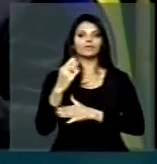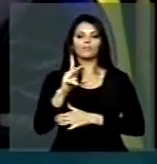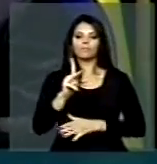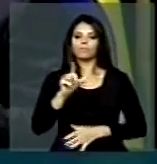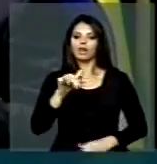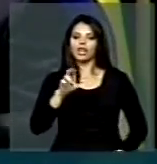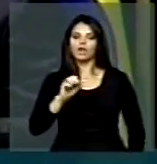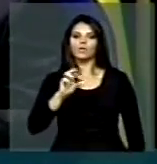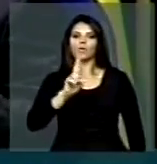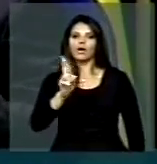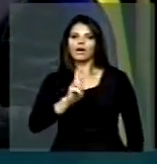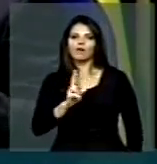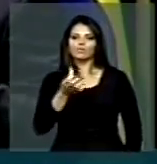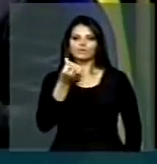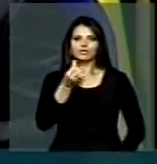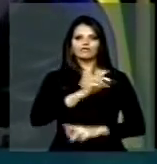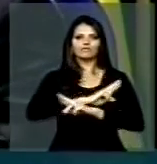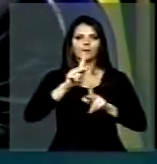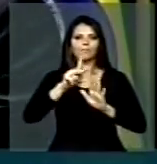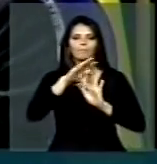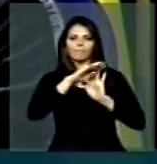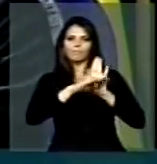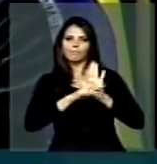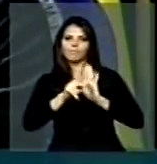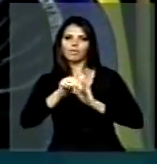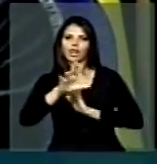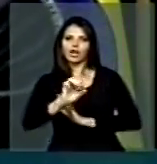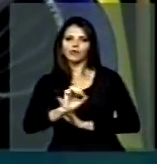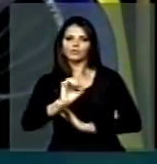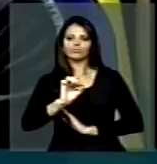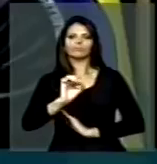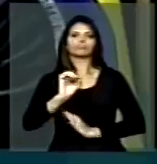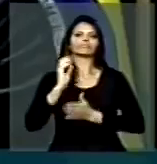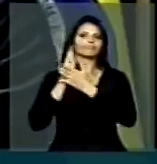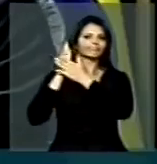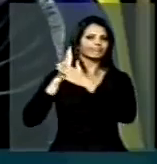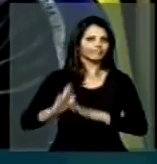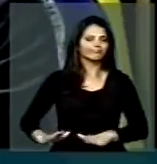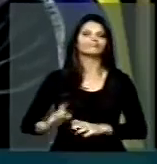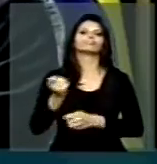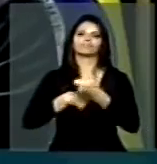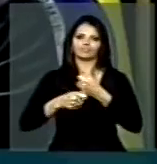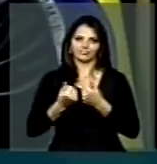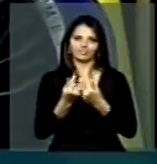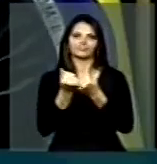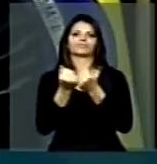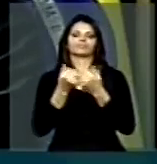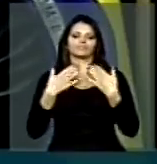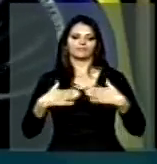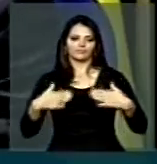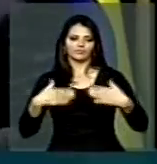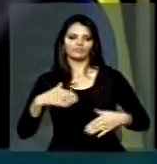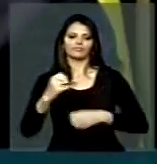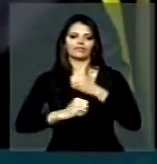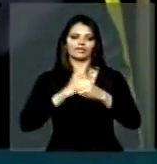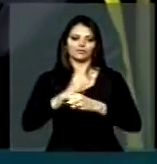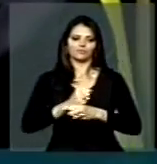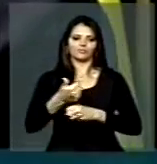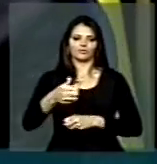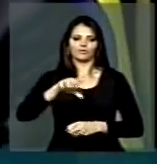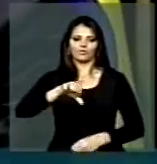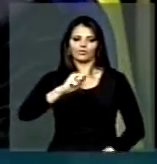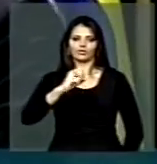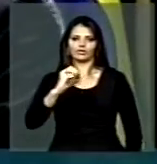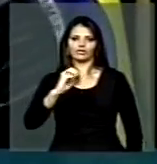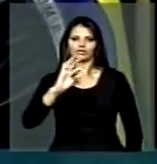6 diferentes planos foram levados a cabo para estabilizar a economia brasileira, desde meados da década de 80.